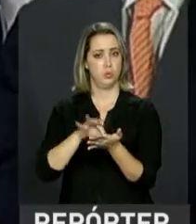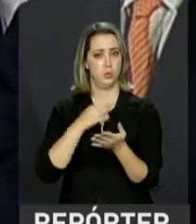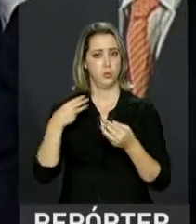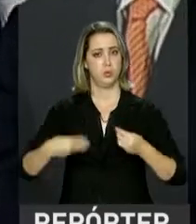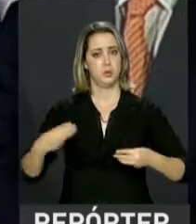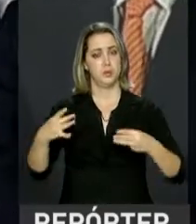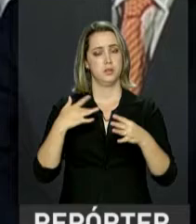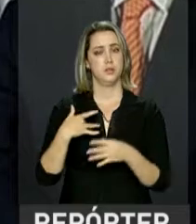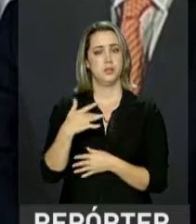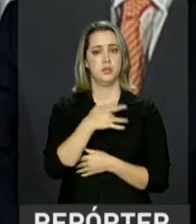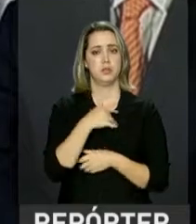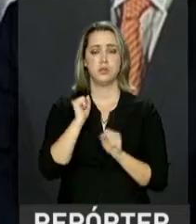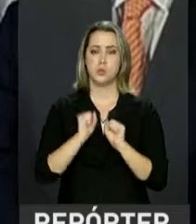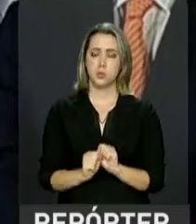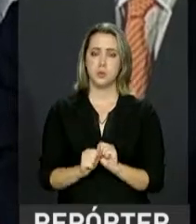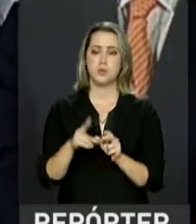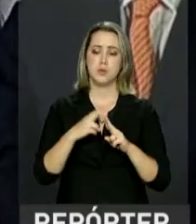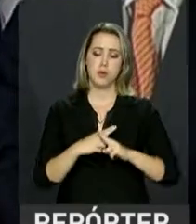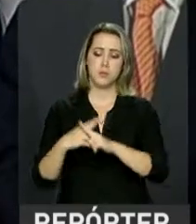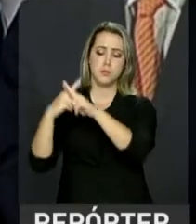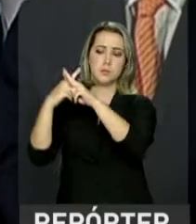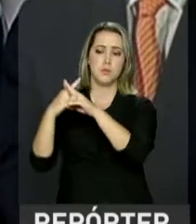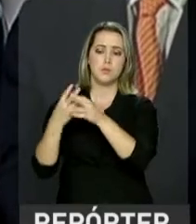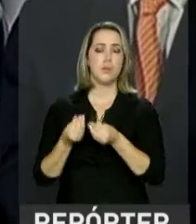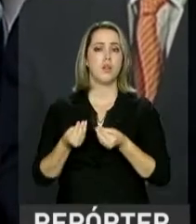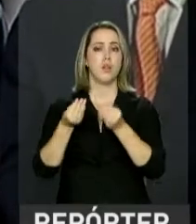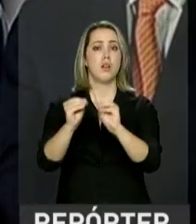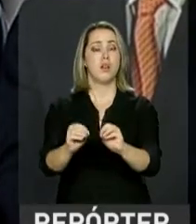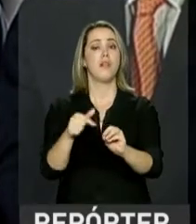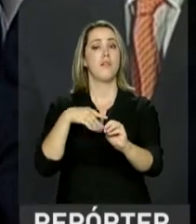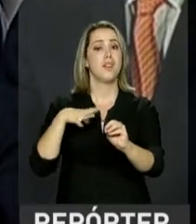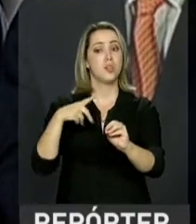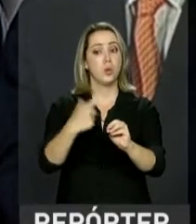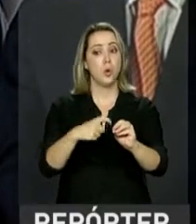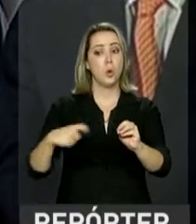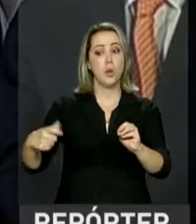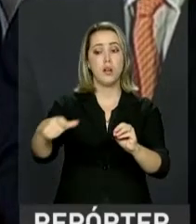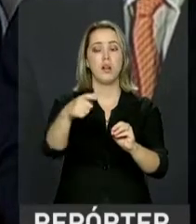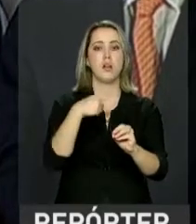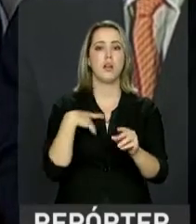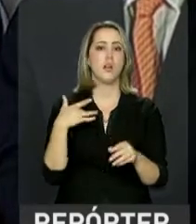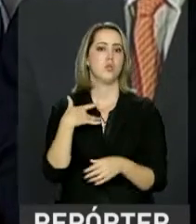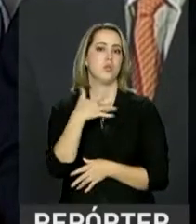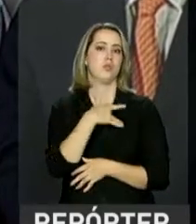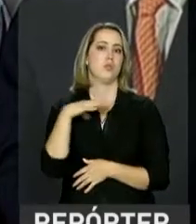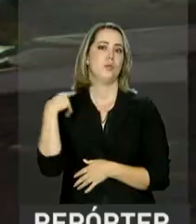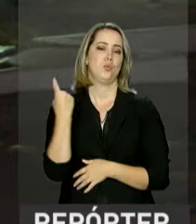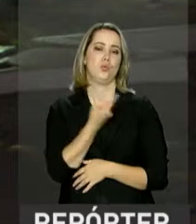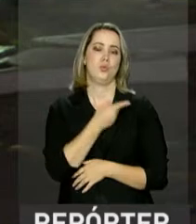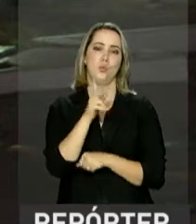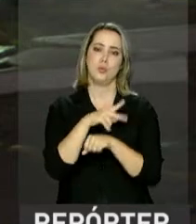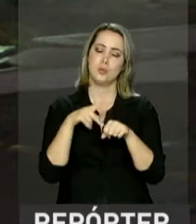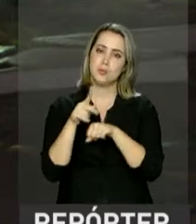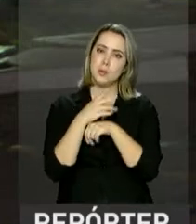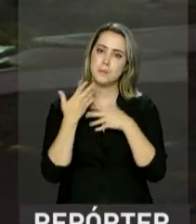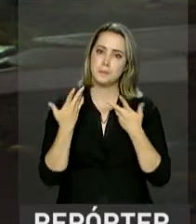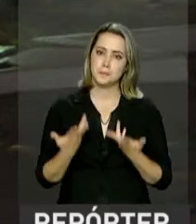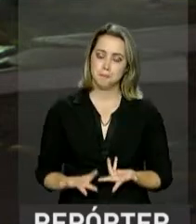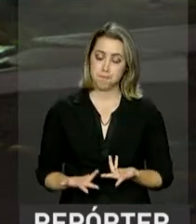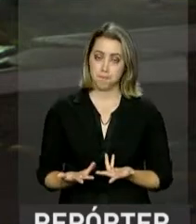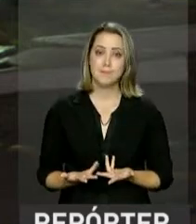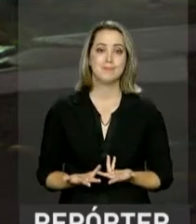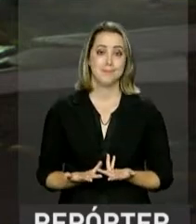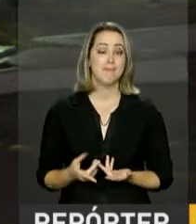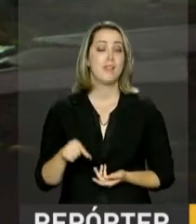possibilitará através de satélites levar banda larga qualquer equipamento de saúde pública do nosso país para o brasil vai fazer